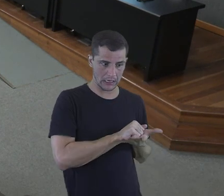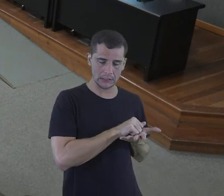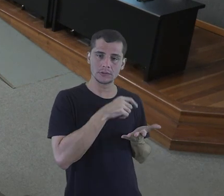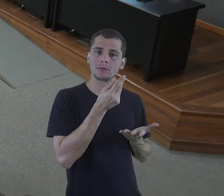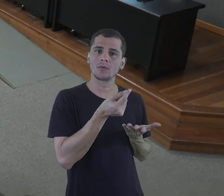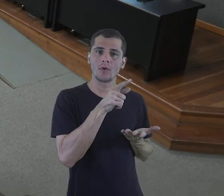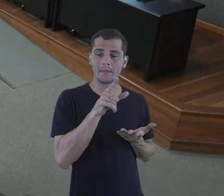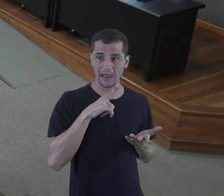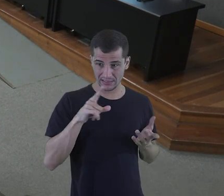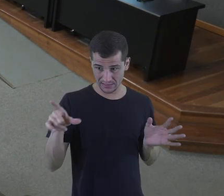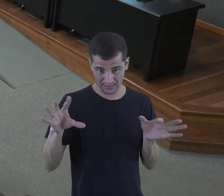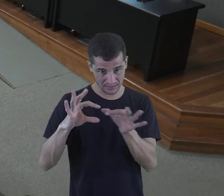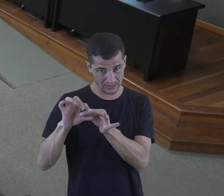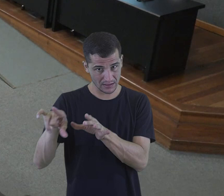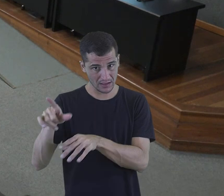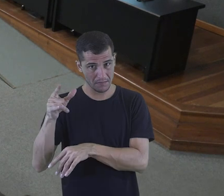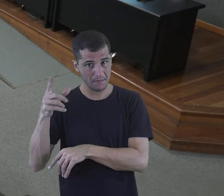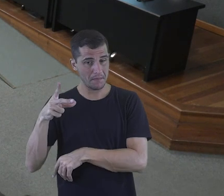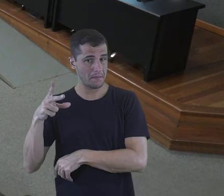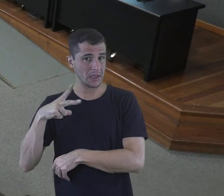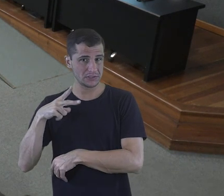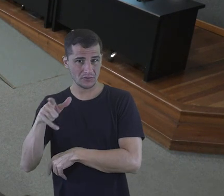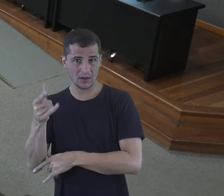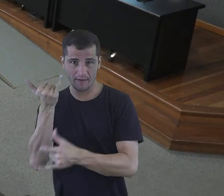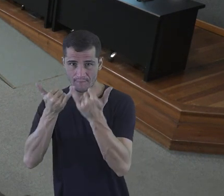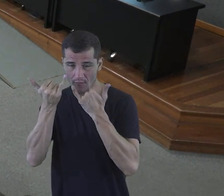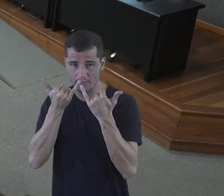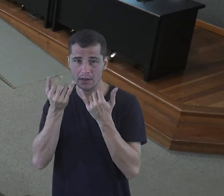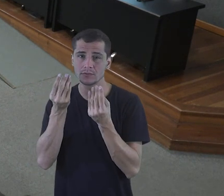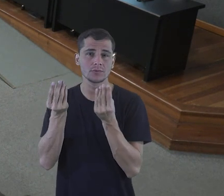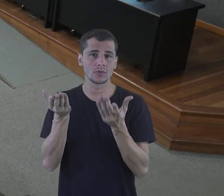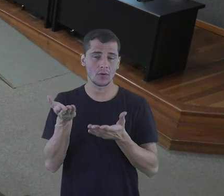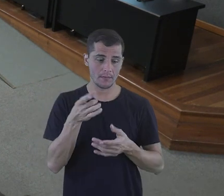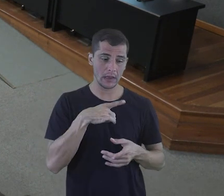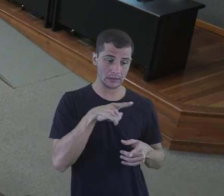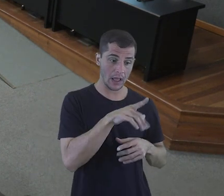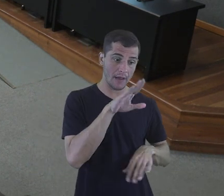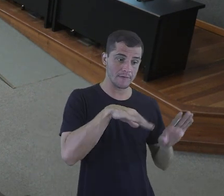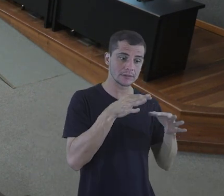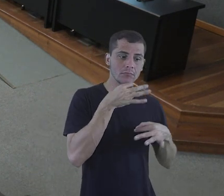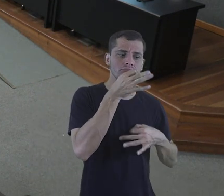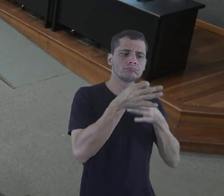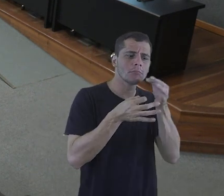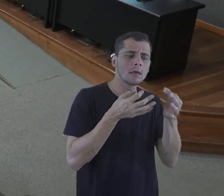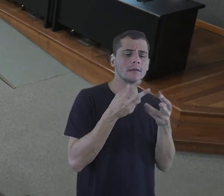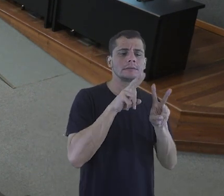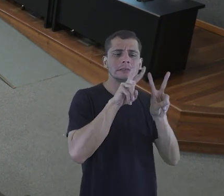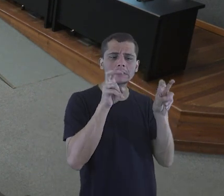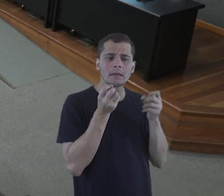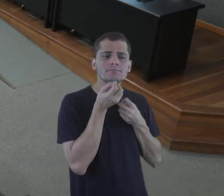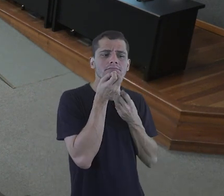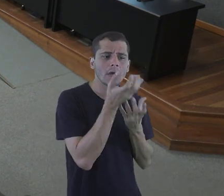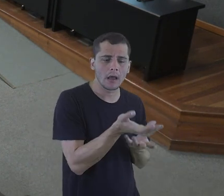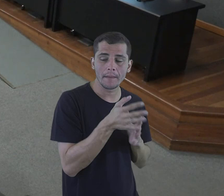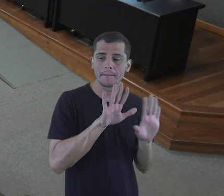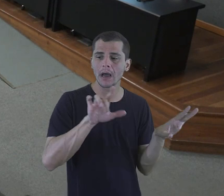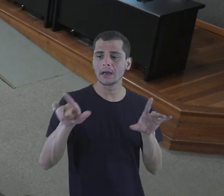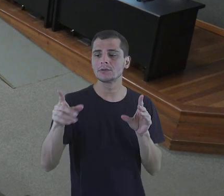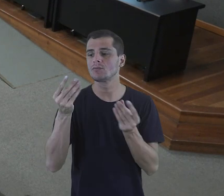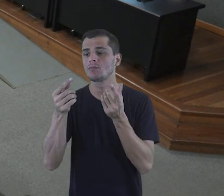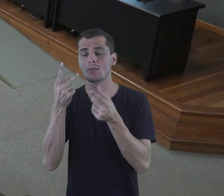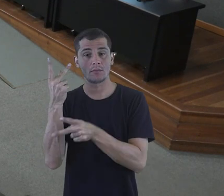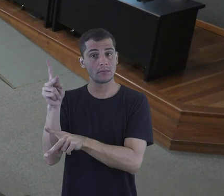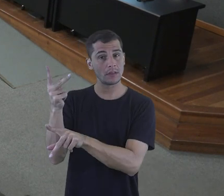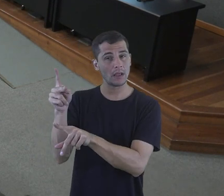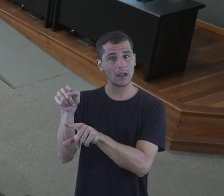situação vinculada a dado pessoal porque as vezes você tem lá no canal de relatos sobre o que você quer falar dado pessoal já vai para uma ou tal